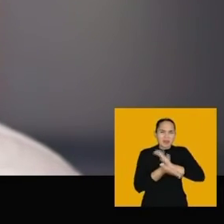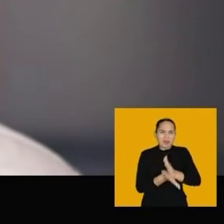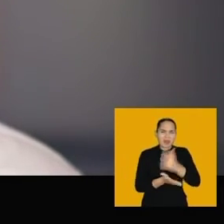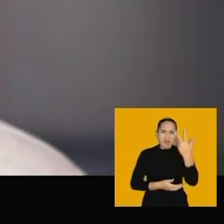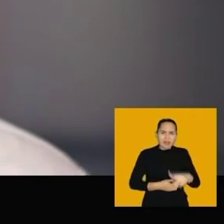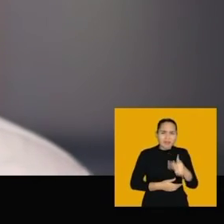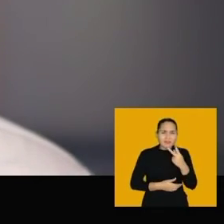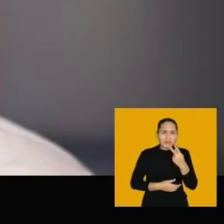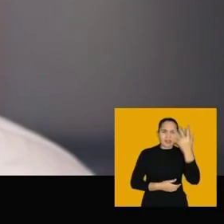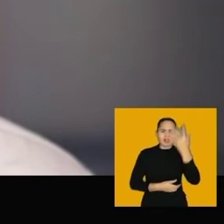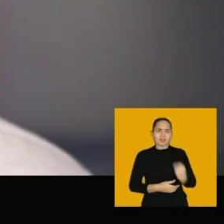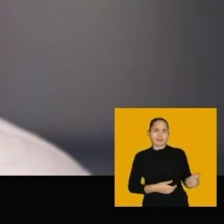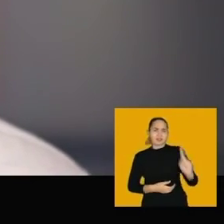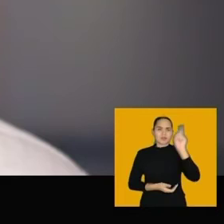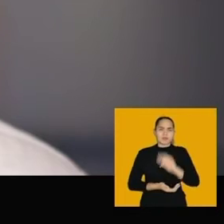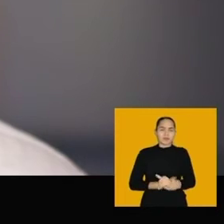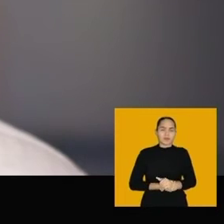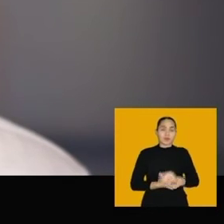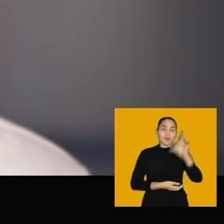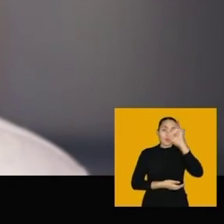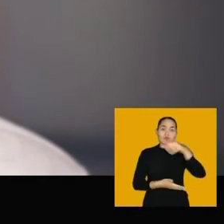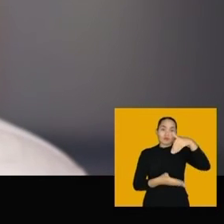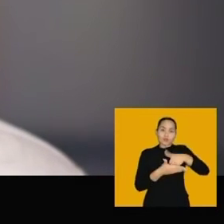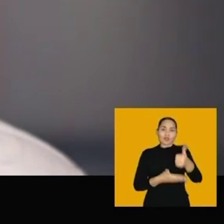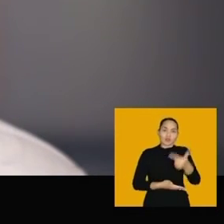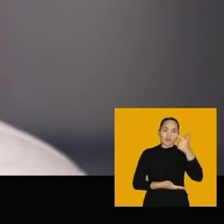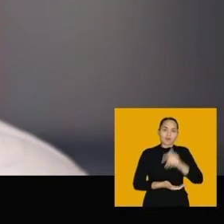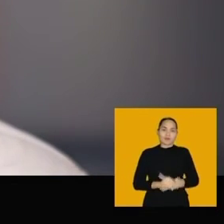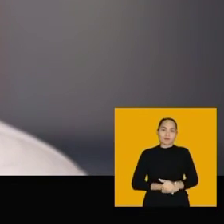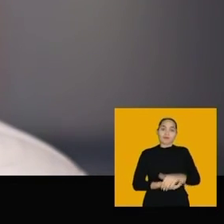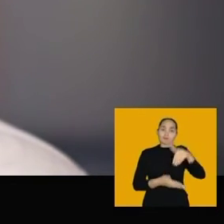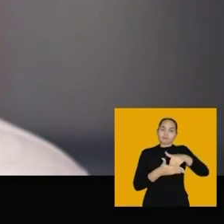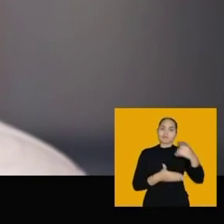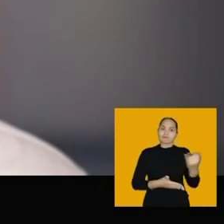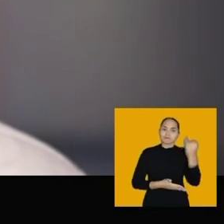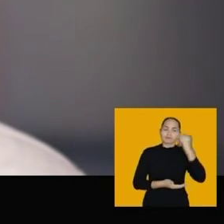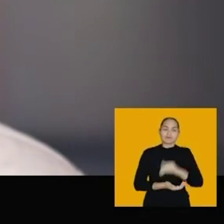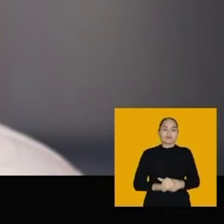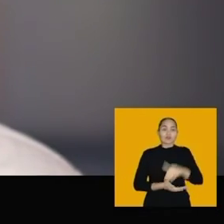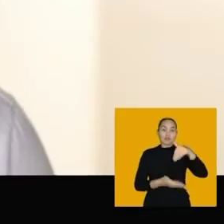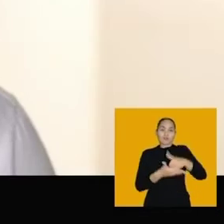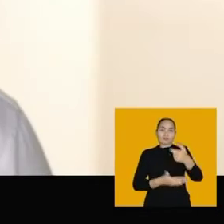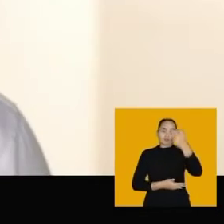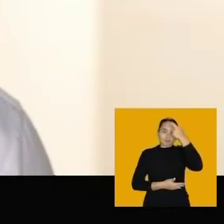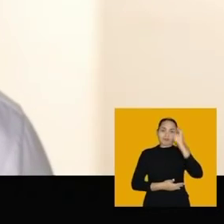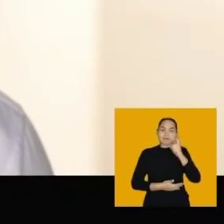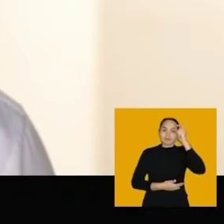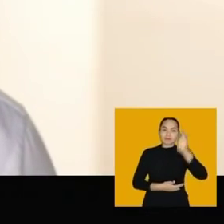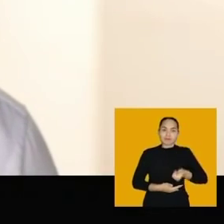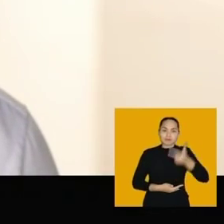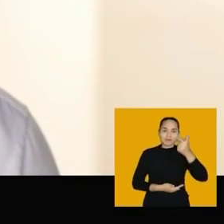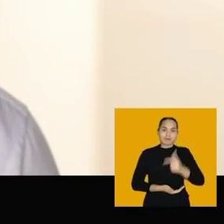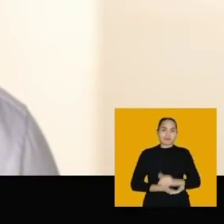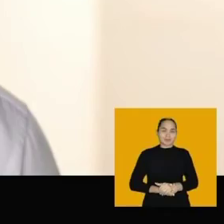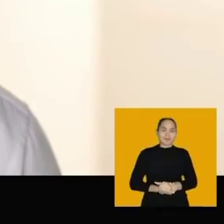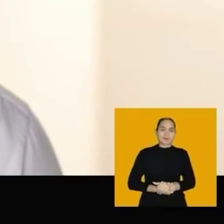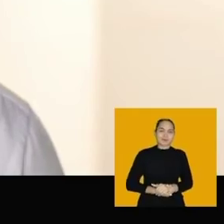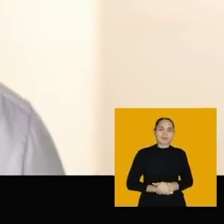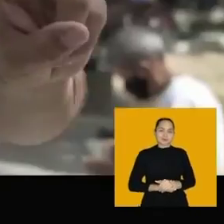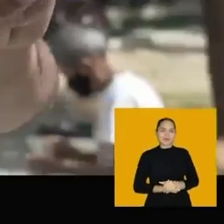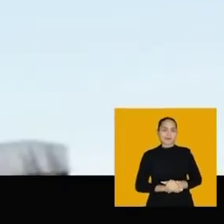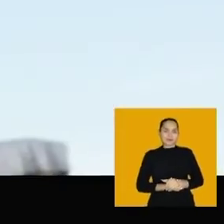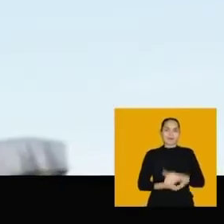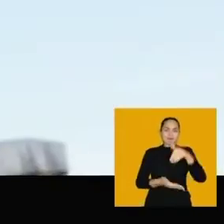e o ódio não têm vez em Fortaleza. Nesse domingo, vote 12. Seu voto é decisivo. Vote certo, vote